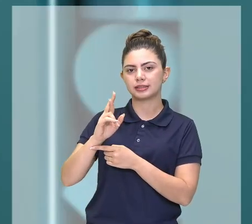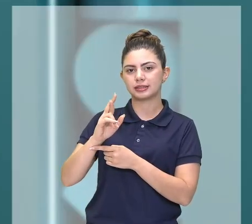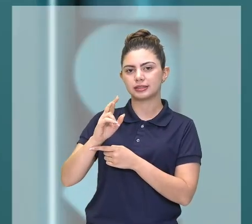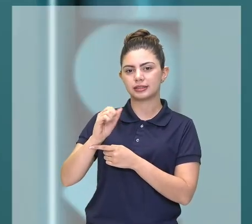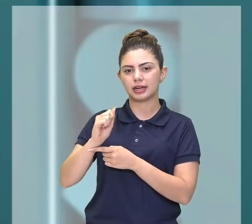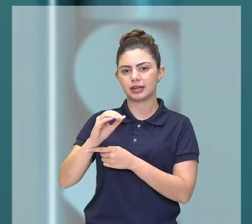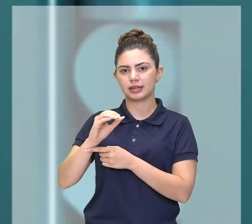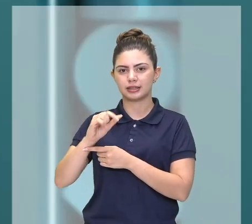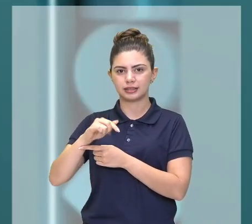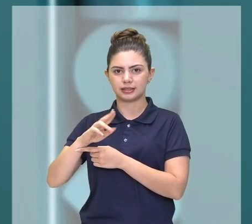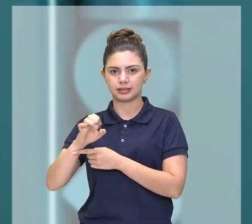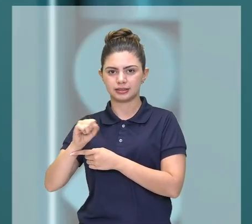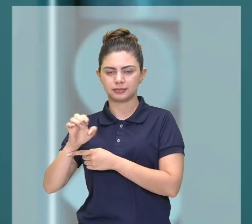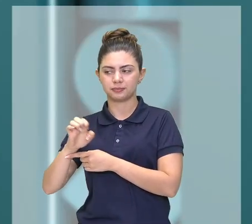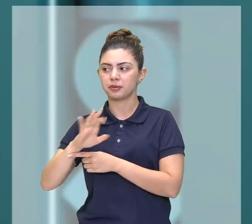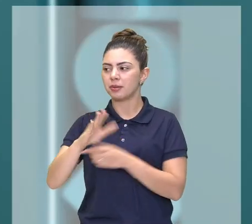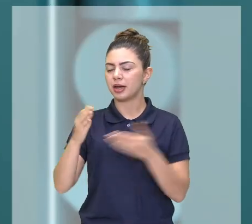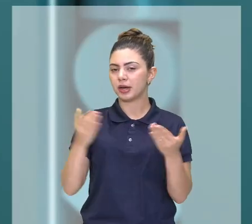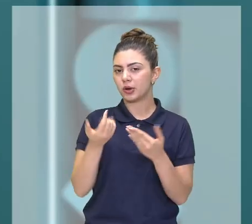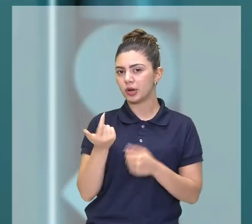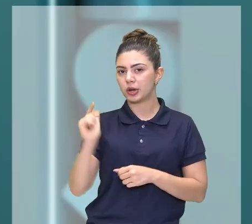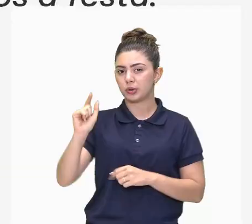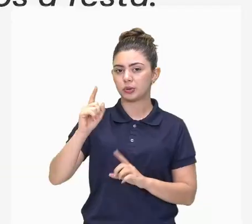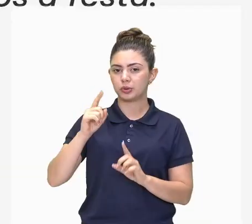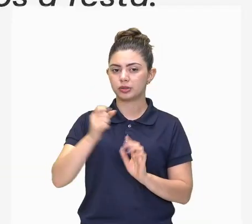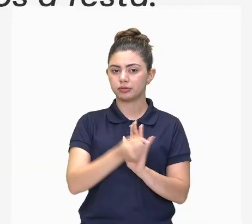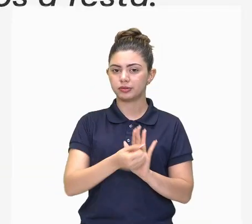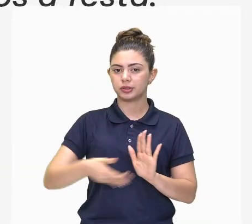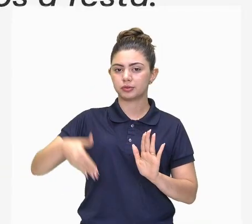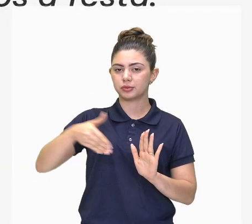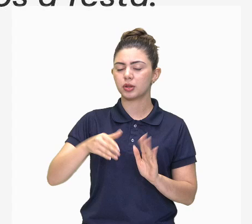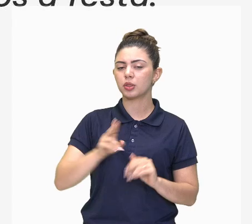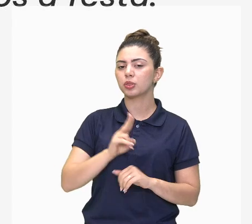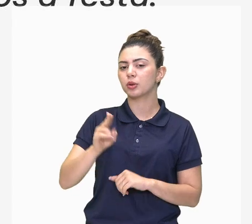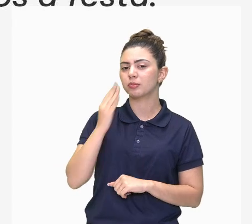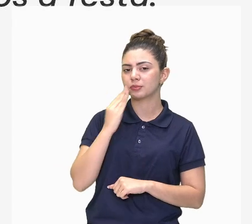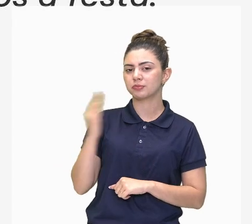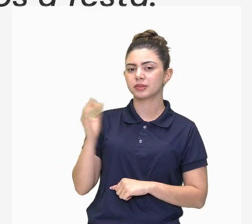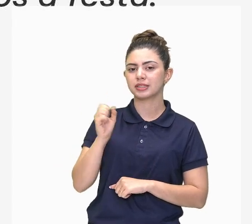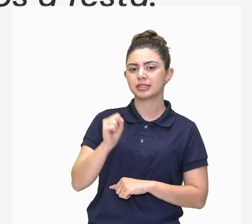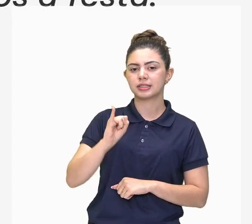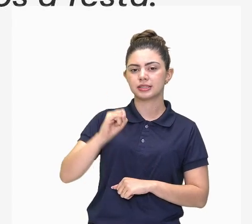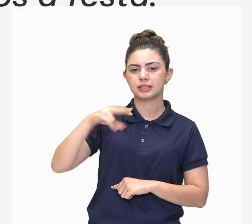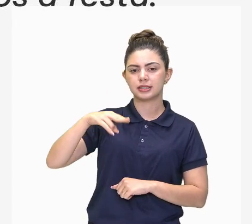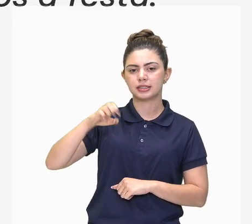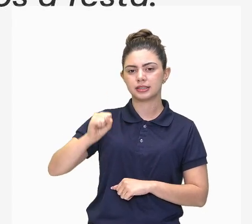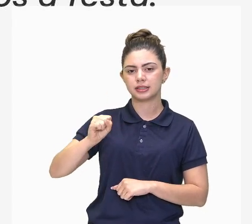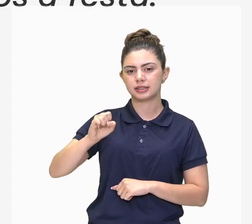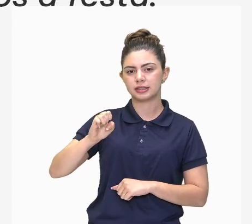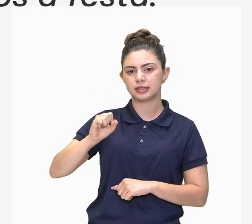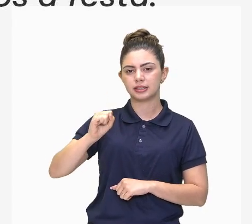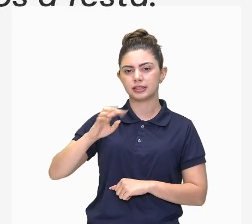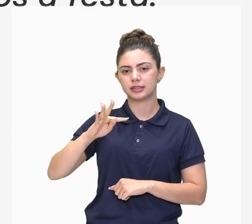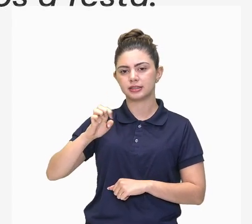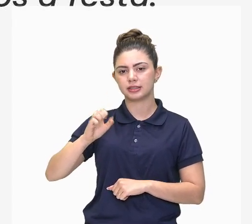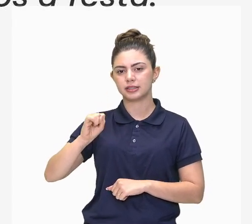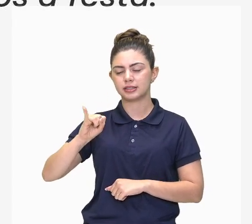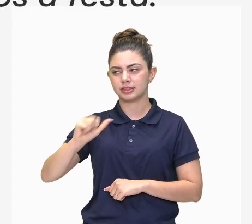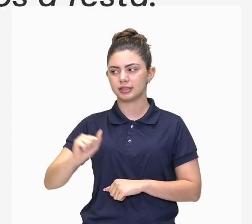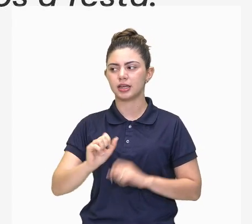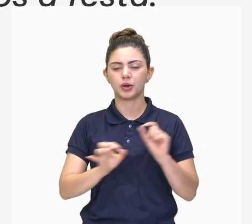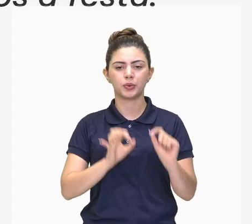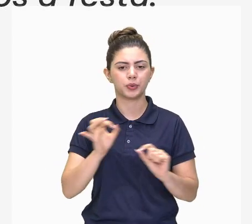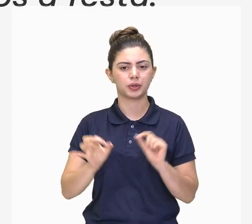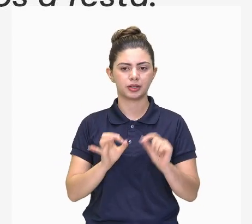próxima figura de linguagem chamada sinestesia. Bem, a sinestesia,